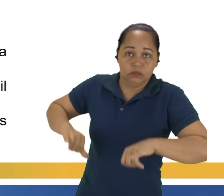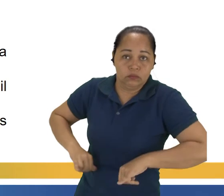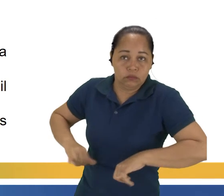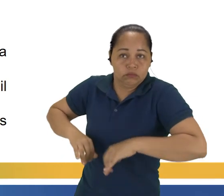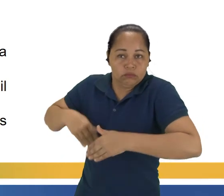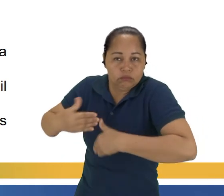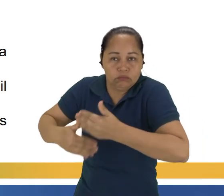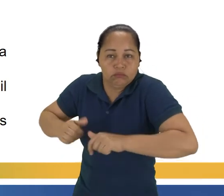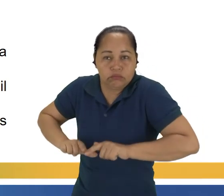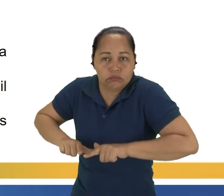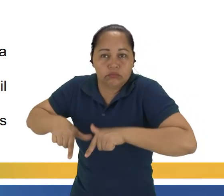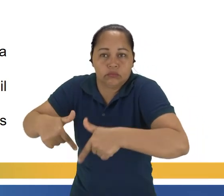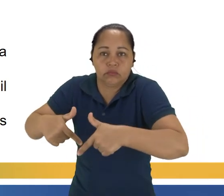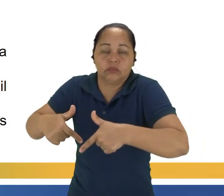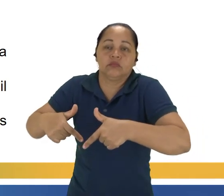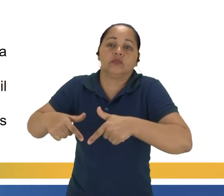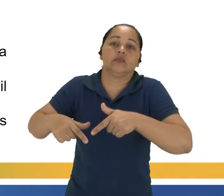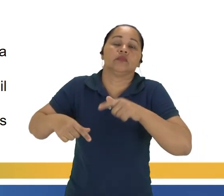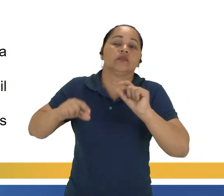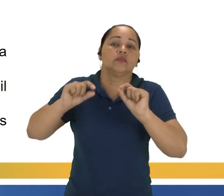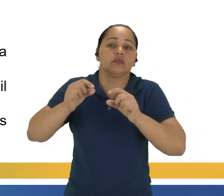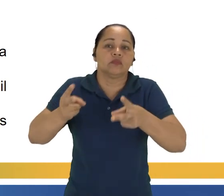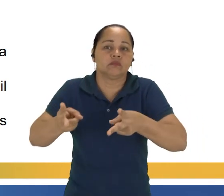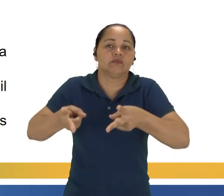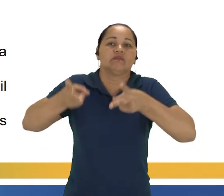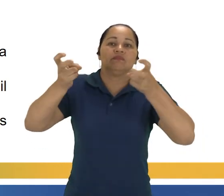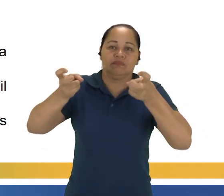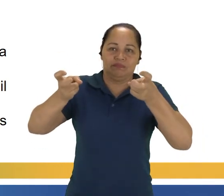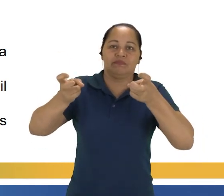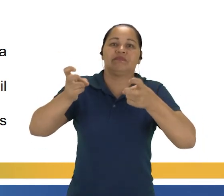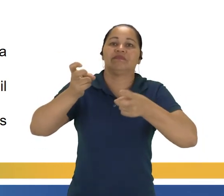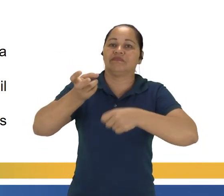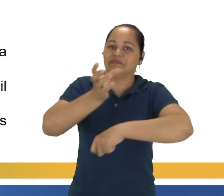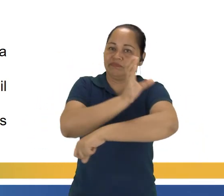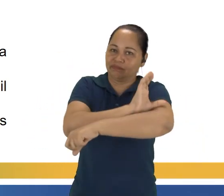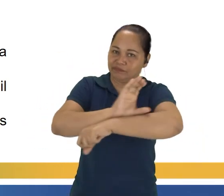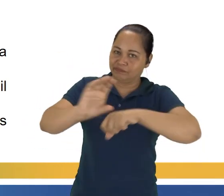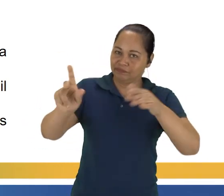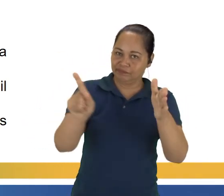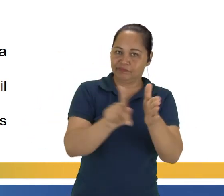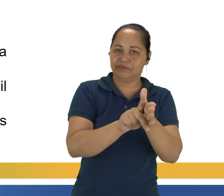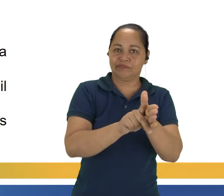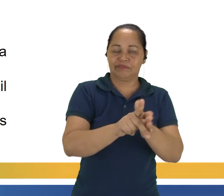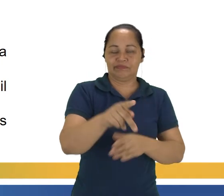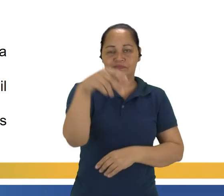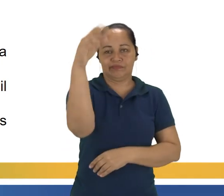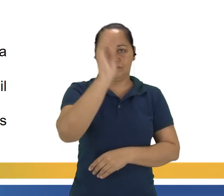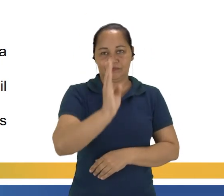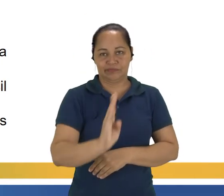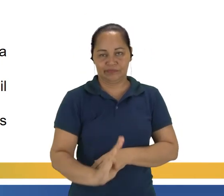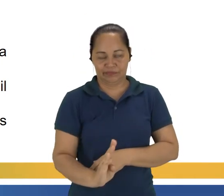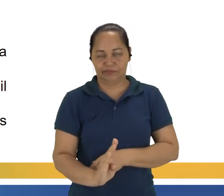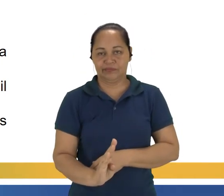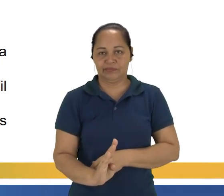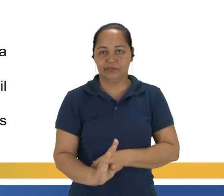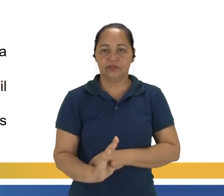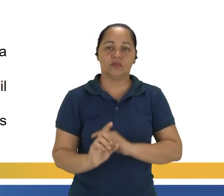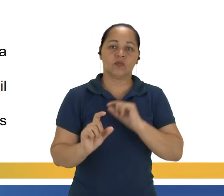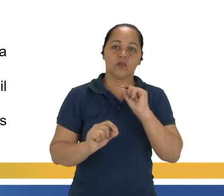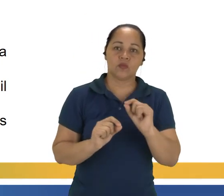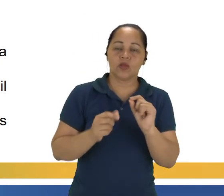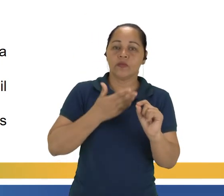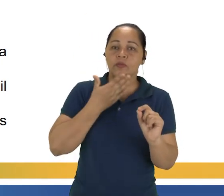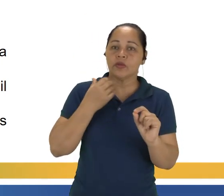de procurar perceber o próprio rosto cultural brasileiro. O que se quer é captar o seu movimento